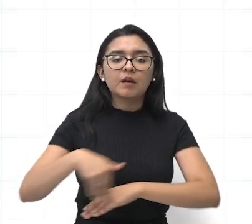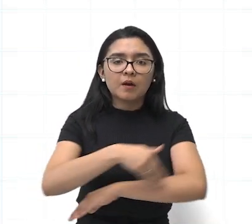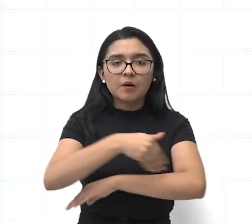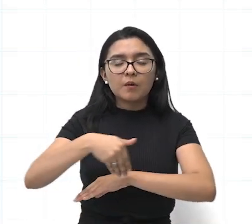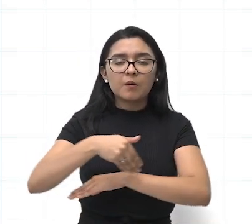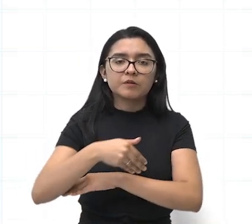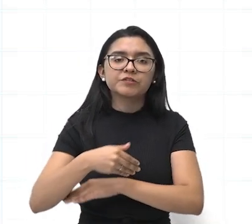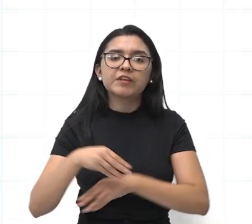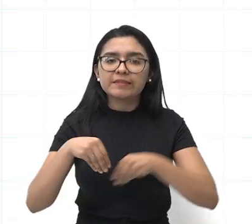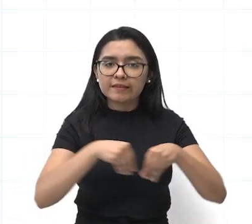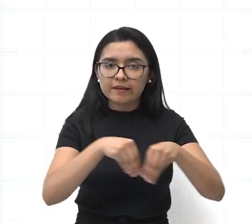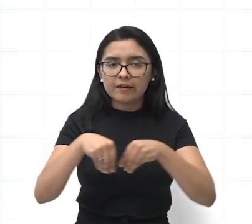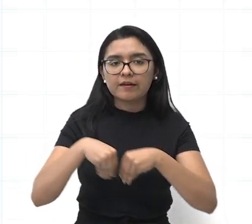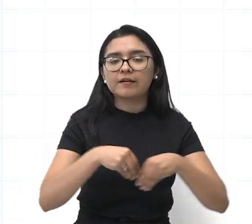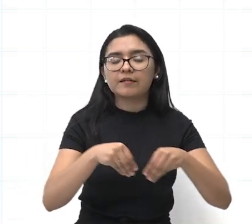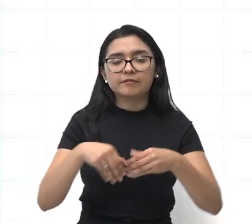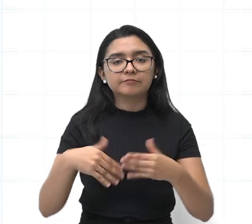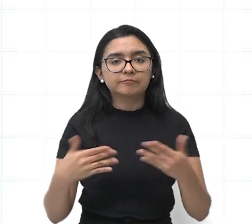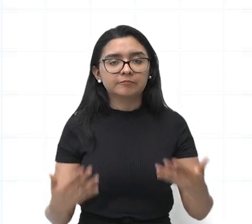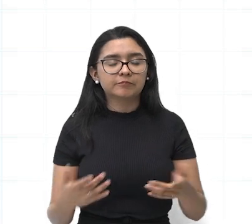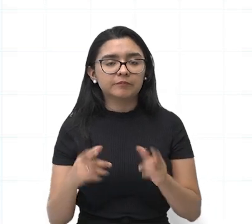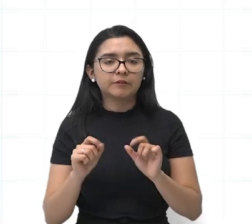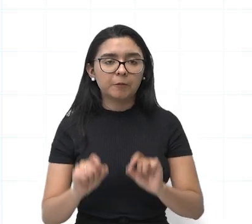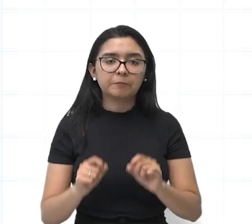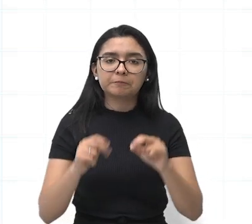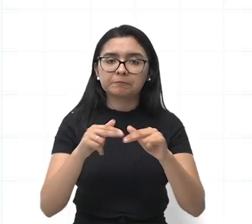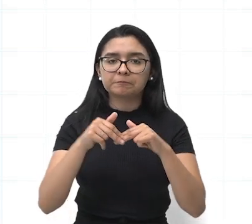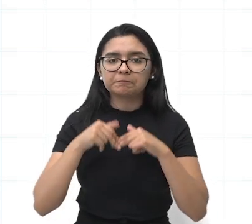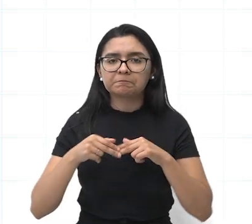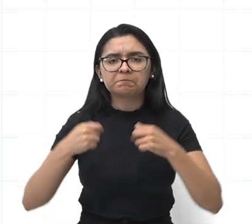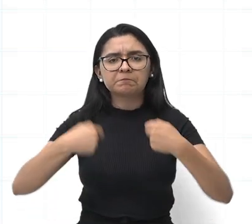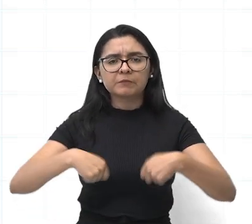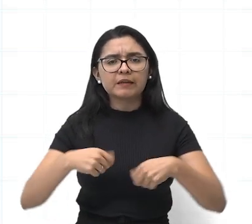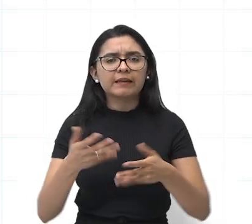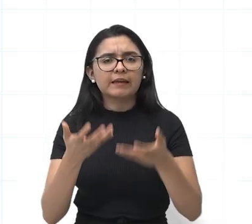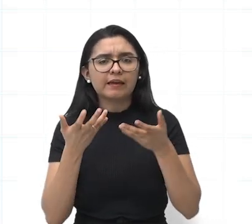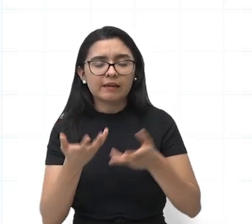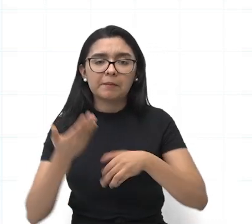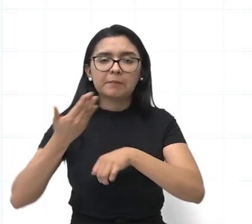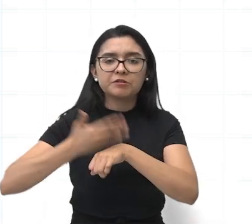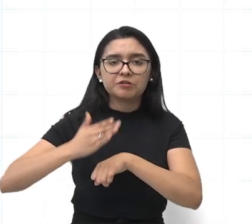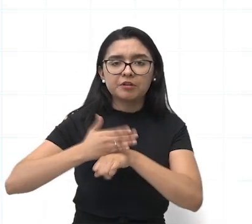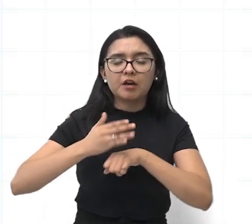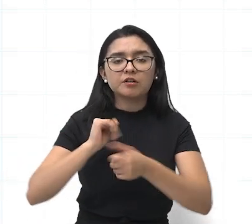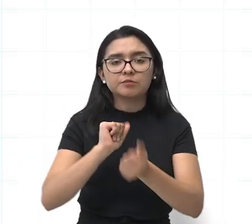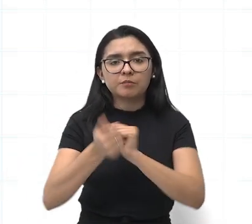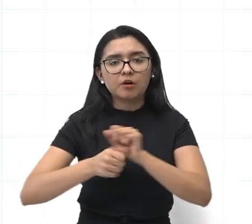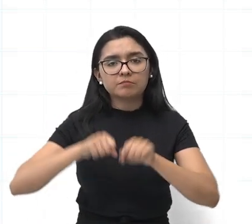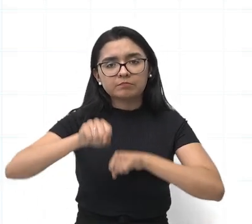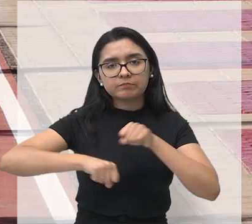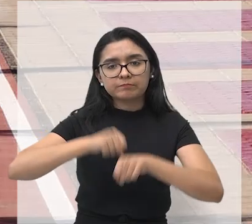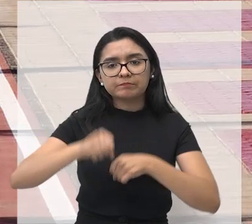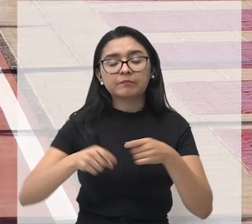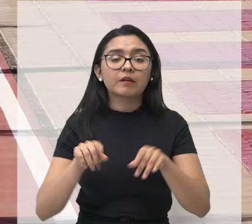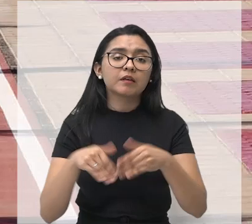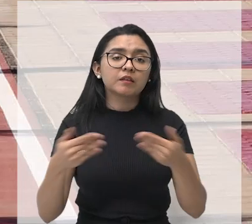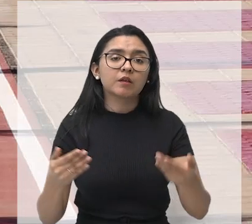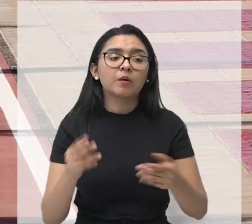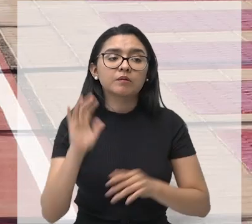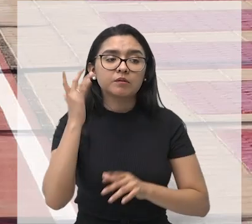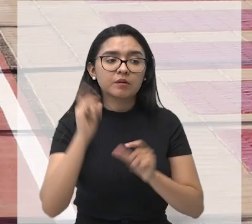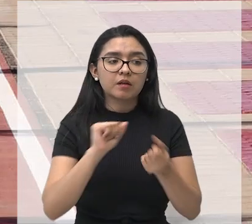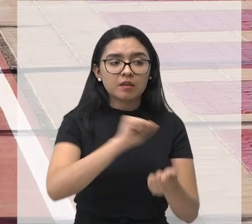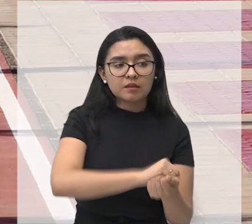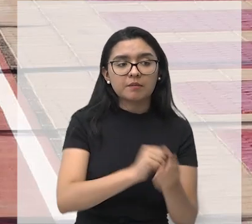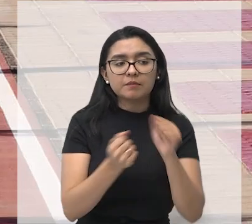terra. Então, a partir da necessidade aí, né, de querer praticar, foi acontecendo as